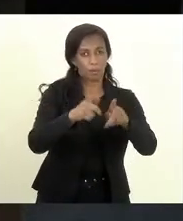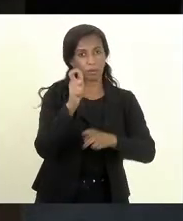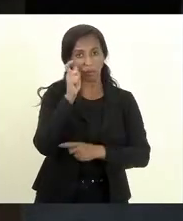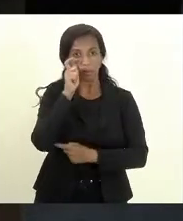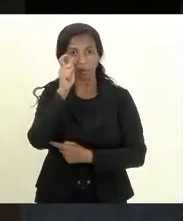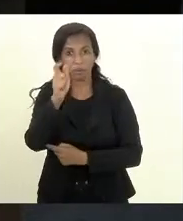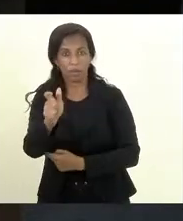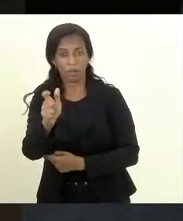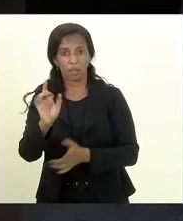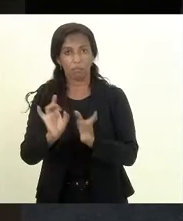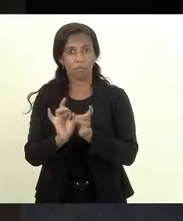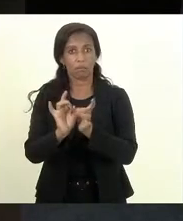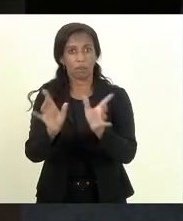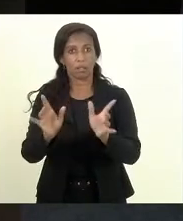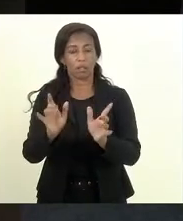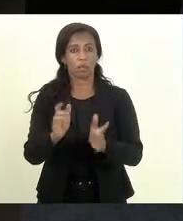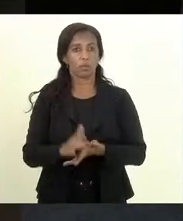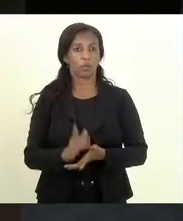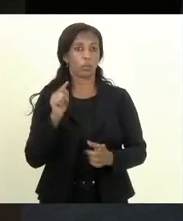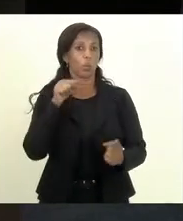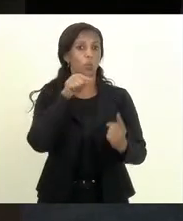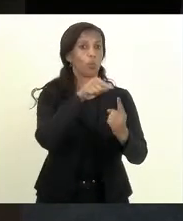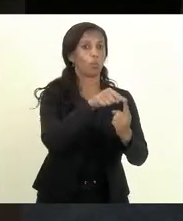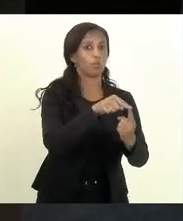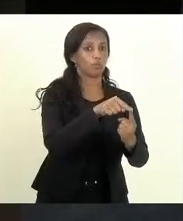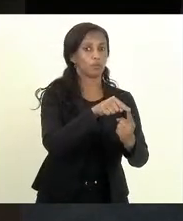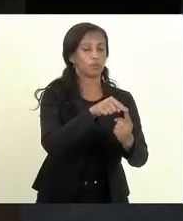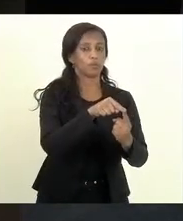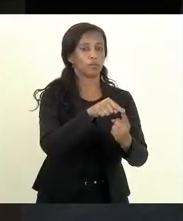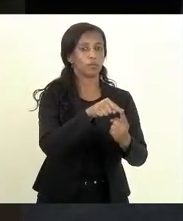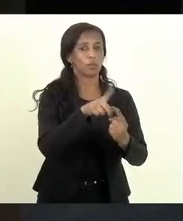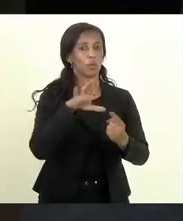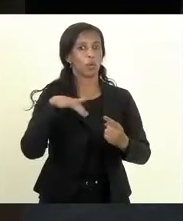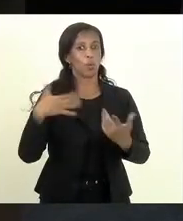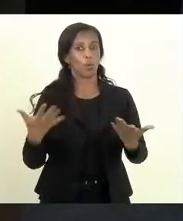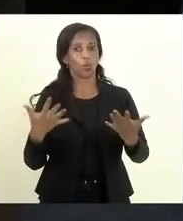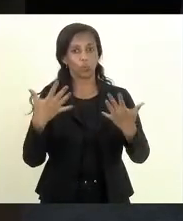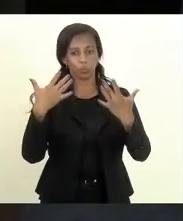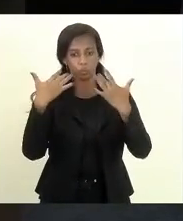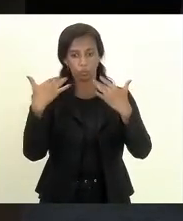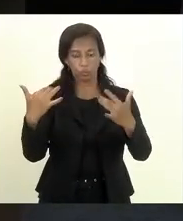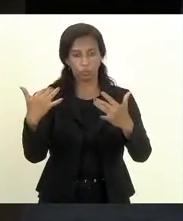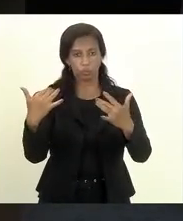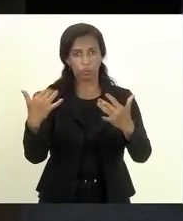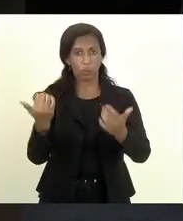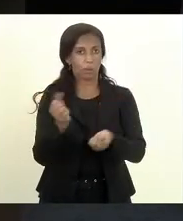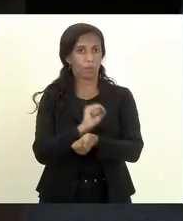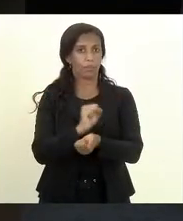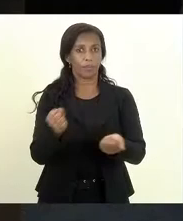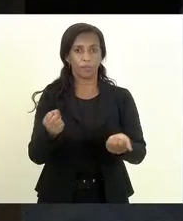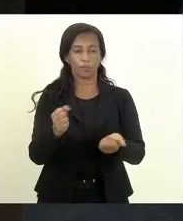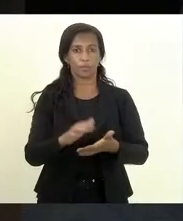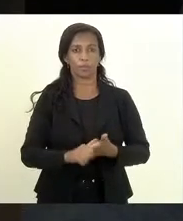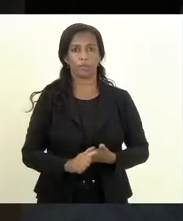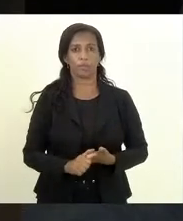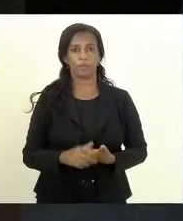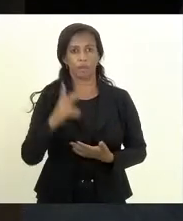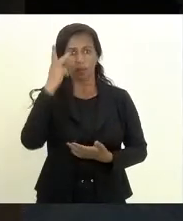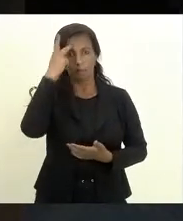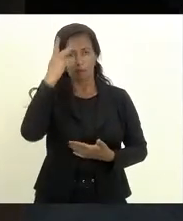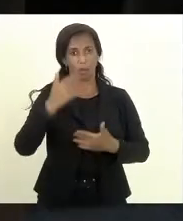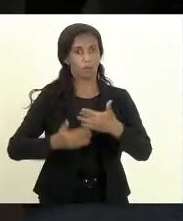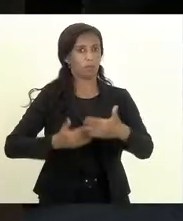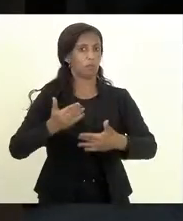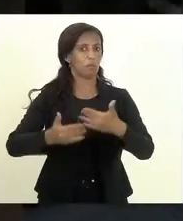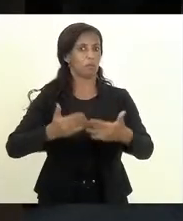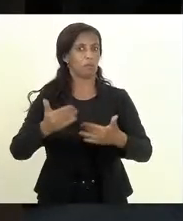à deliberação sobre questão objetiva, cuja apreciação seja indispensável para o